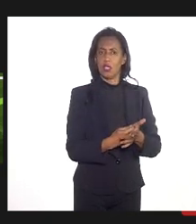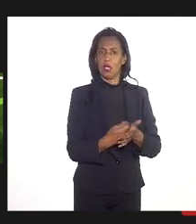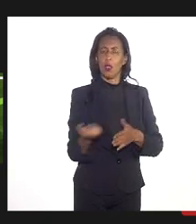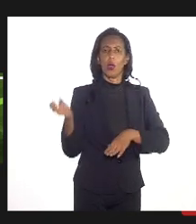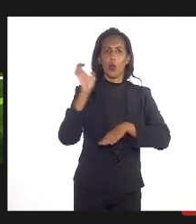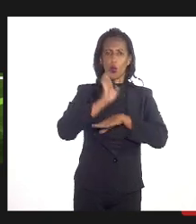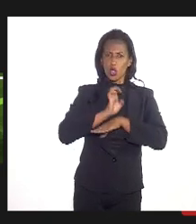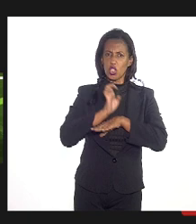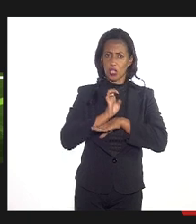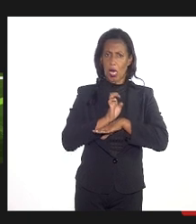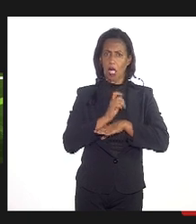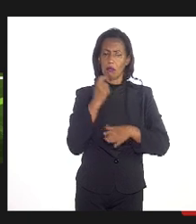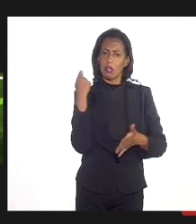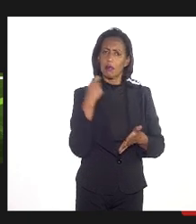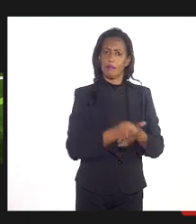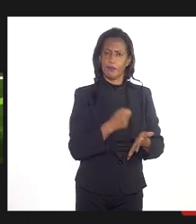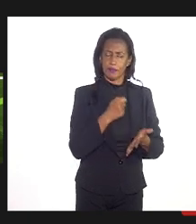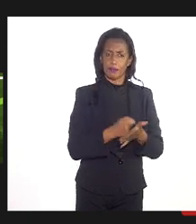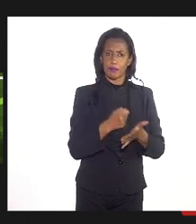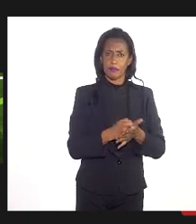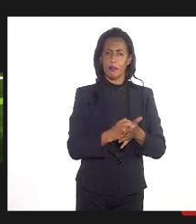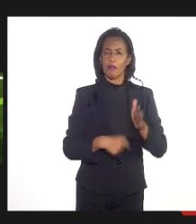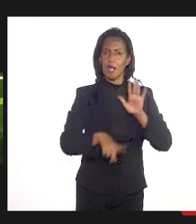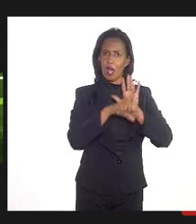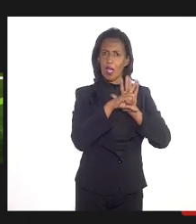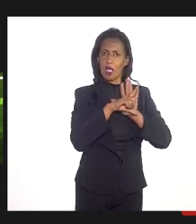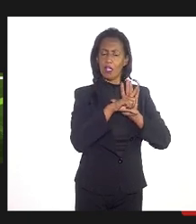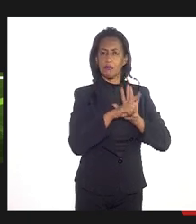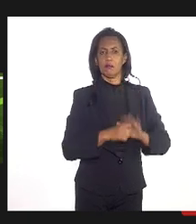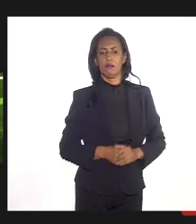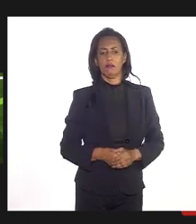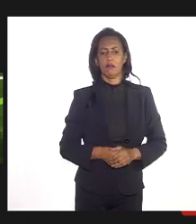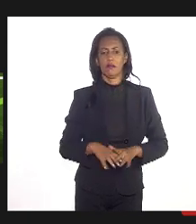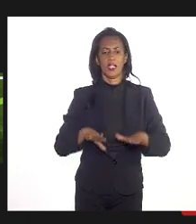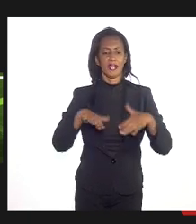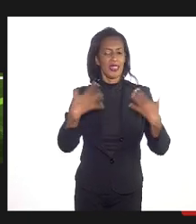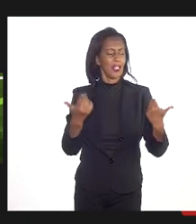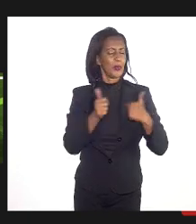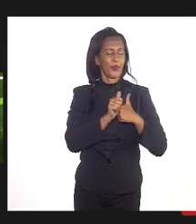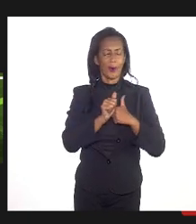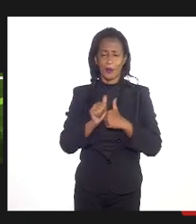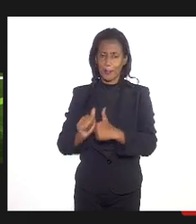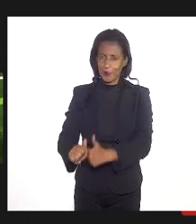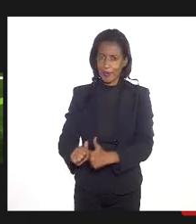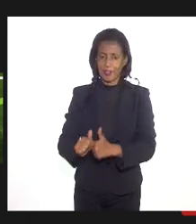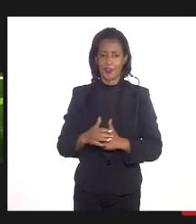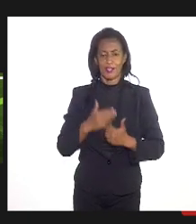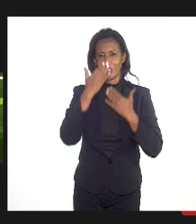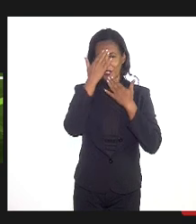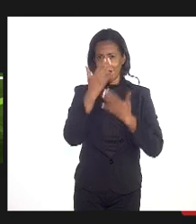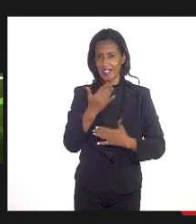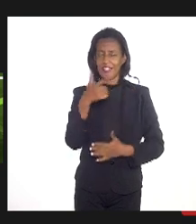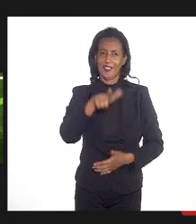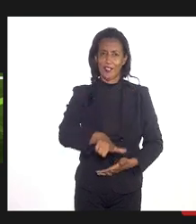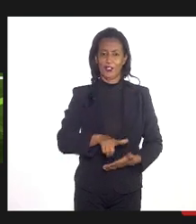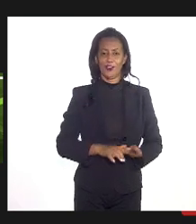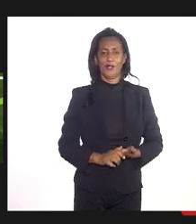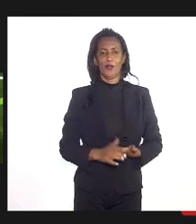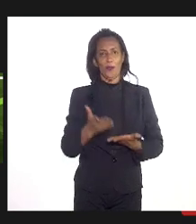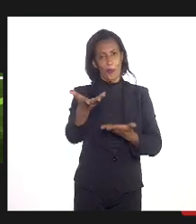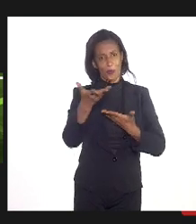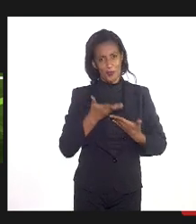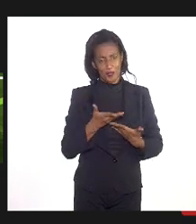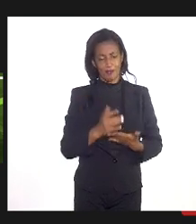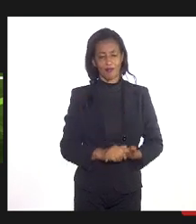dar garantias da eficácia dessa lei. Então, eu estou acompanhando, te agradeço mais uma vez o